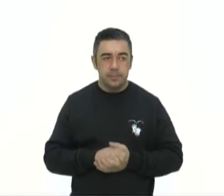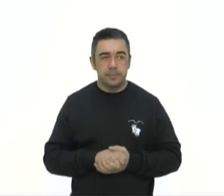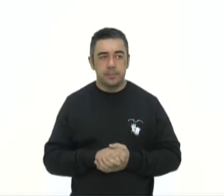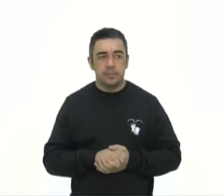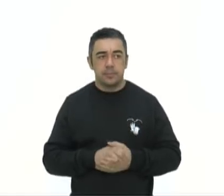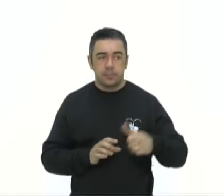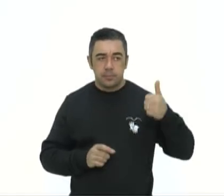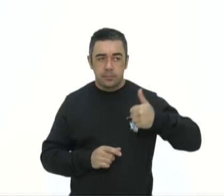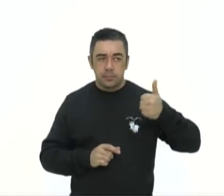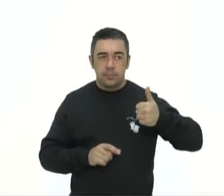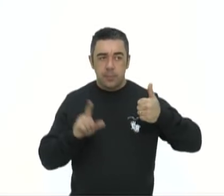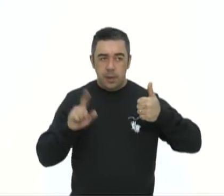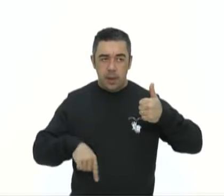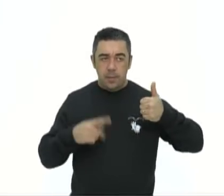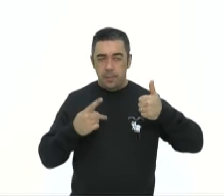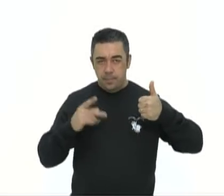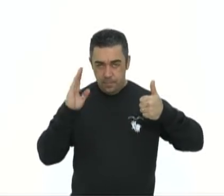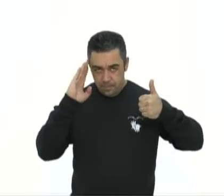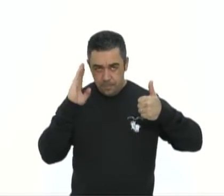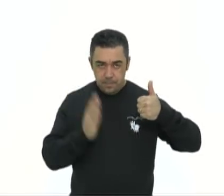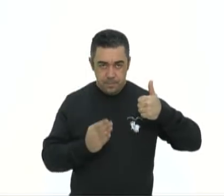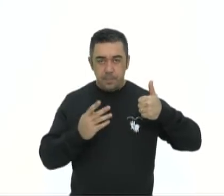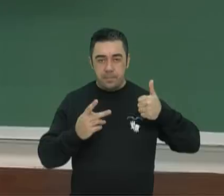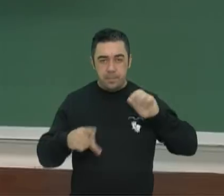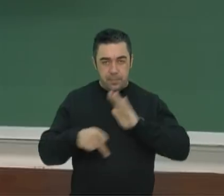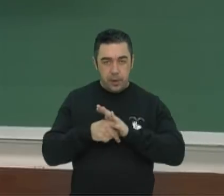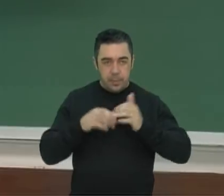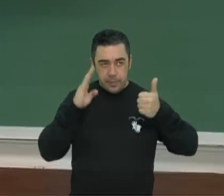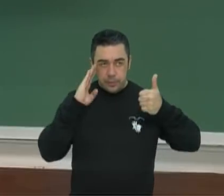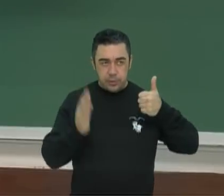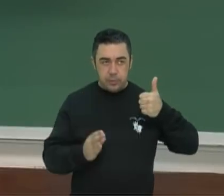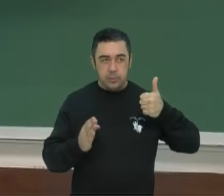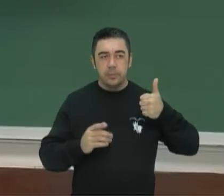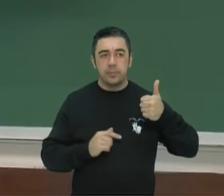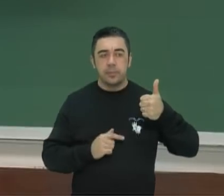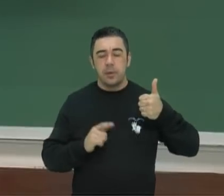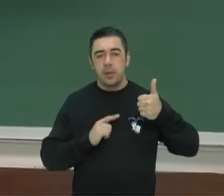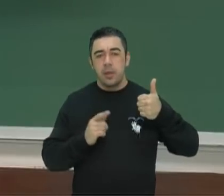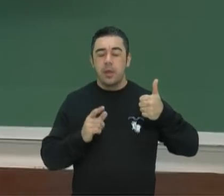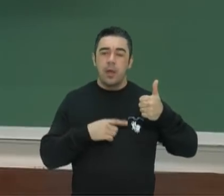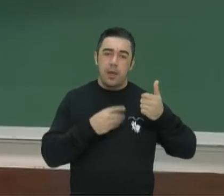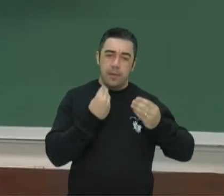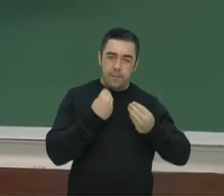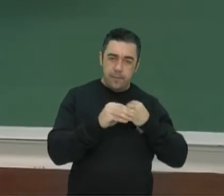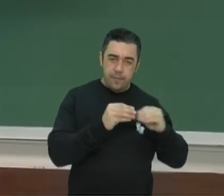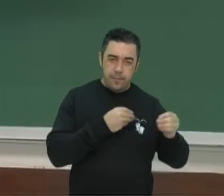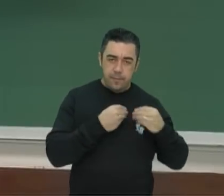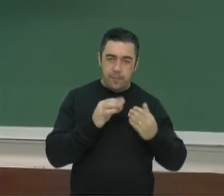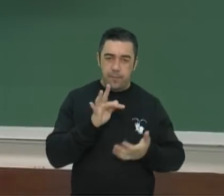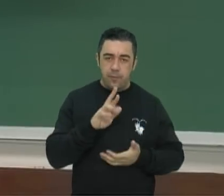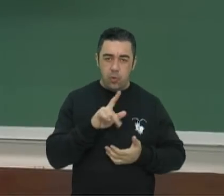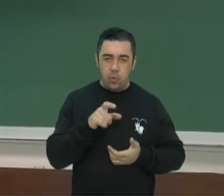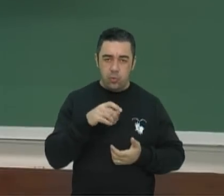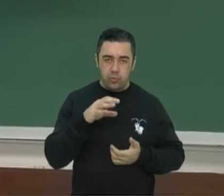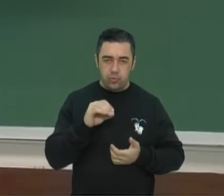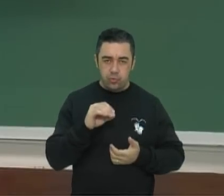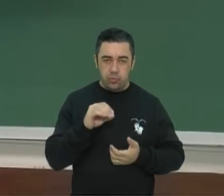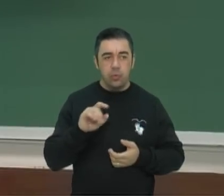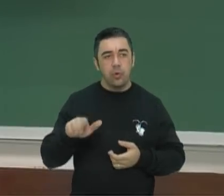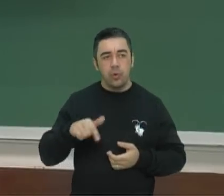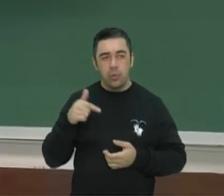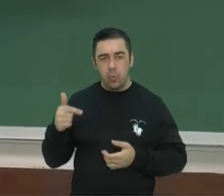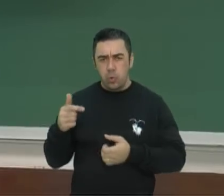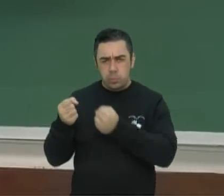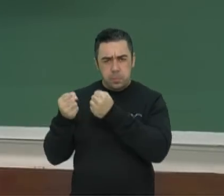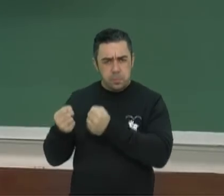em tecido conjuntivo propriamente dito. E aí a gente vai ter a diferenciação entre o tecido conjuntivo